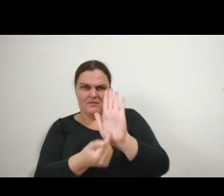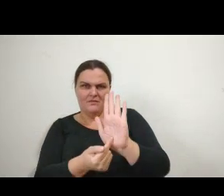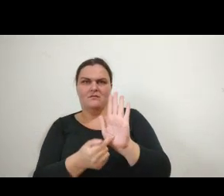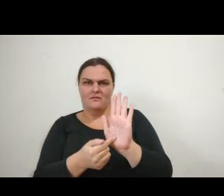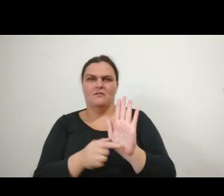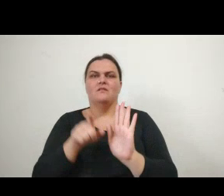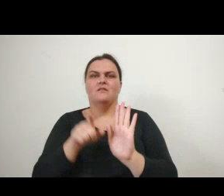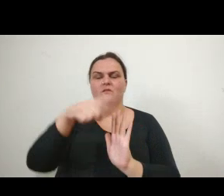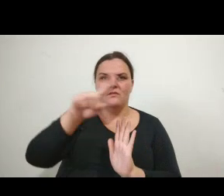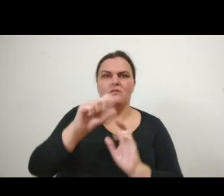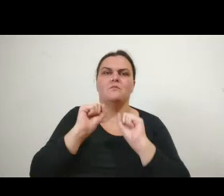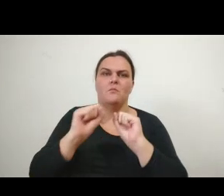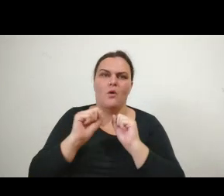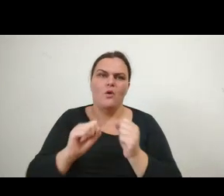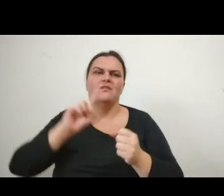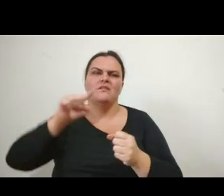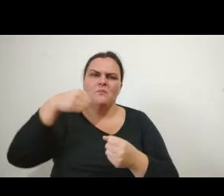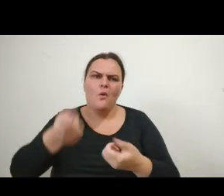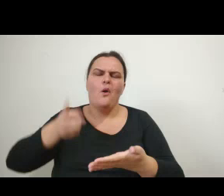informações.